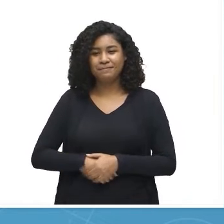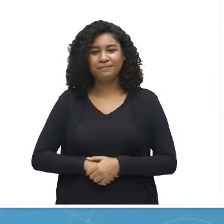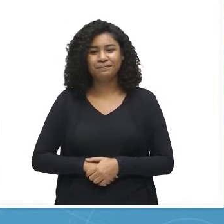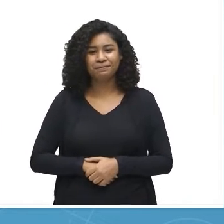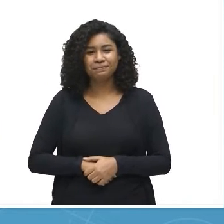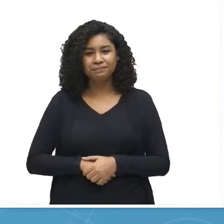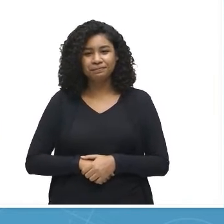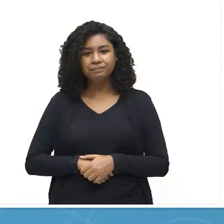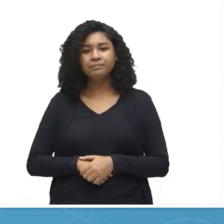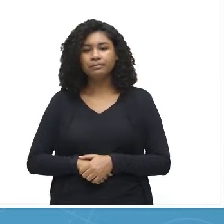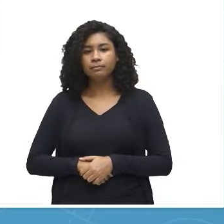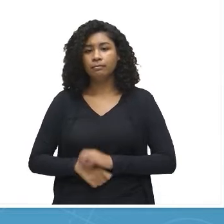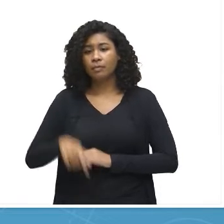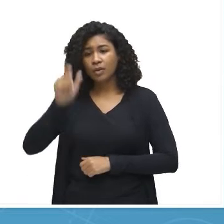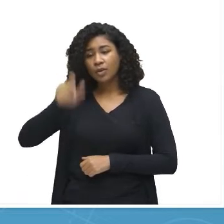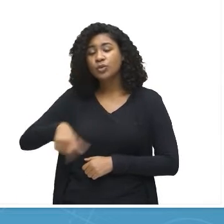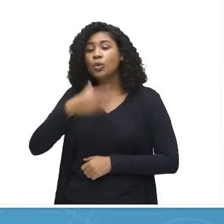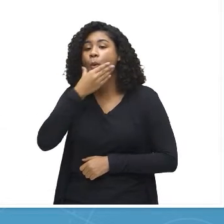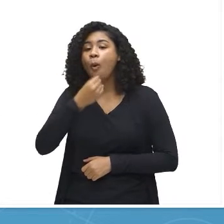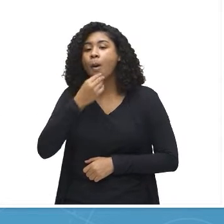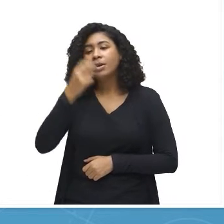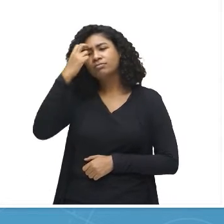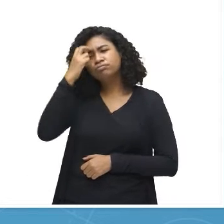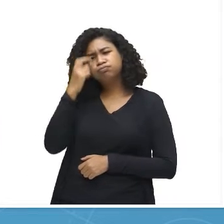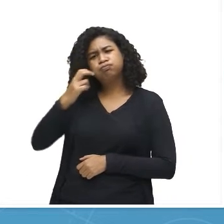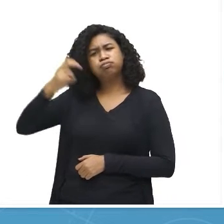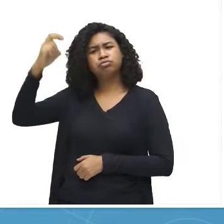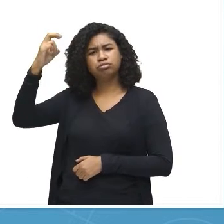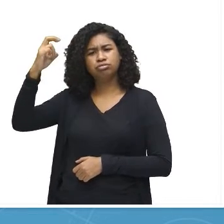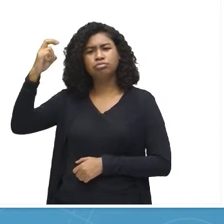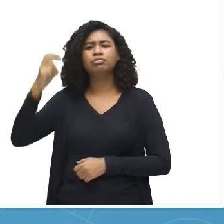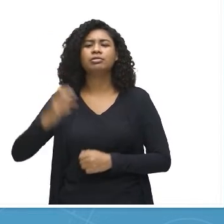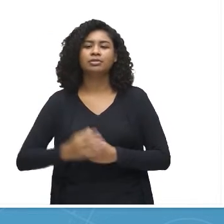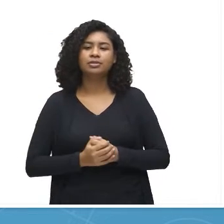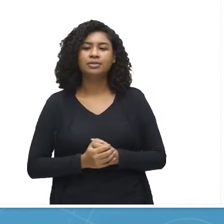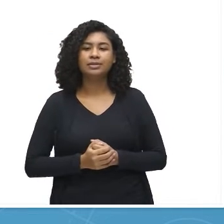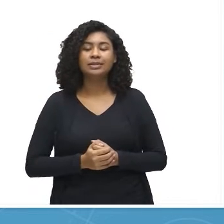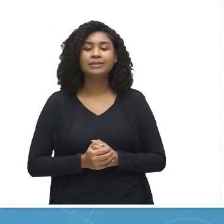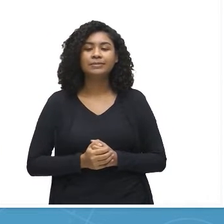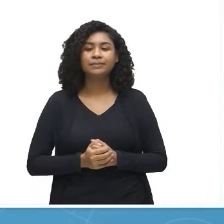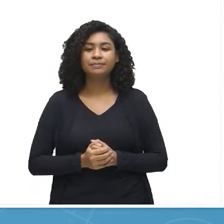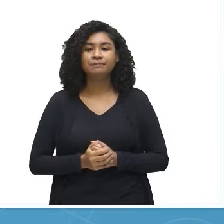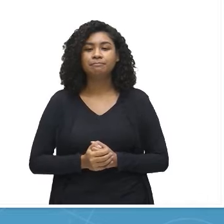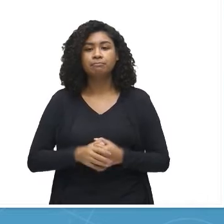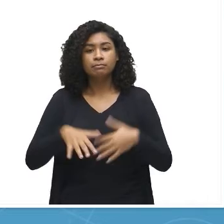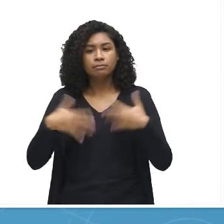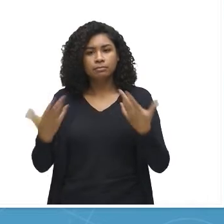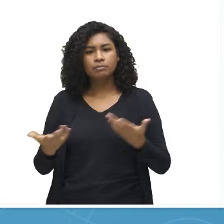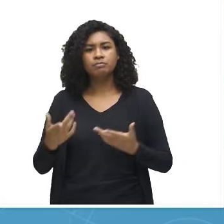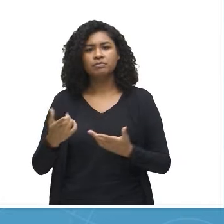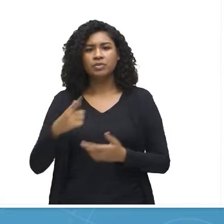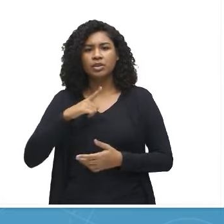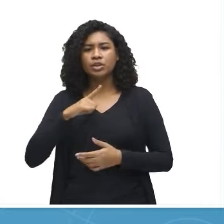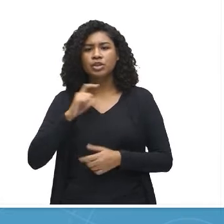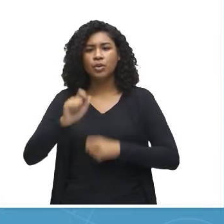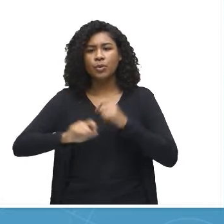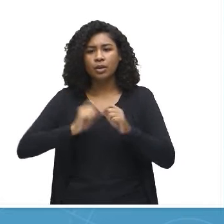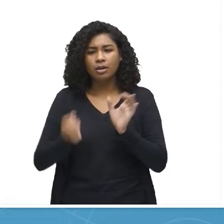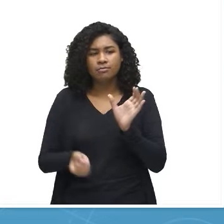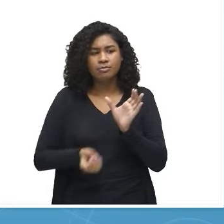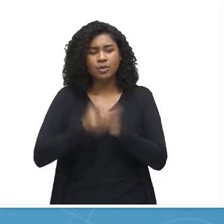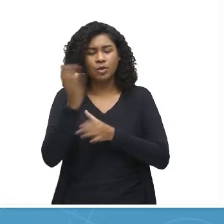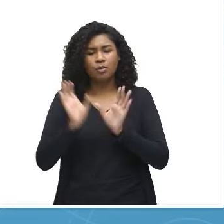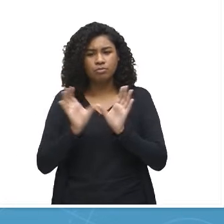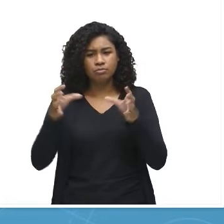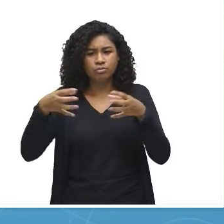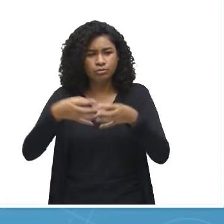bastante inteligente. Então ele criou uma administração eficiente. Para a maior eficácia dessa administração,